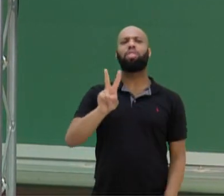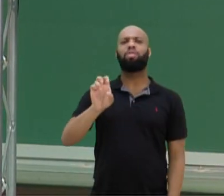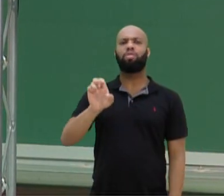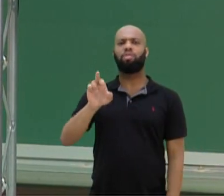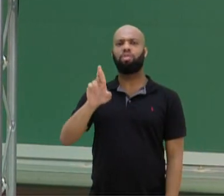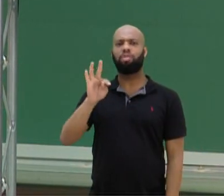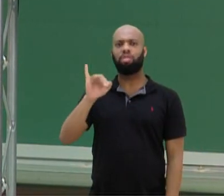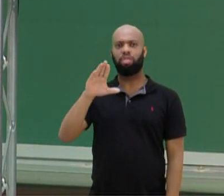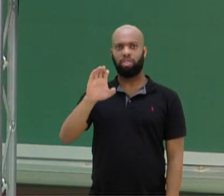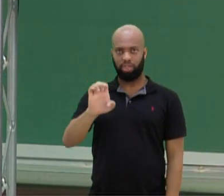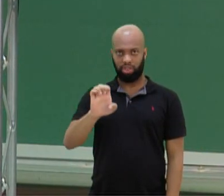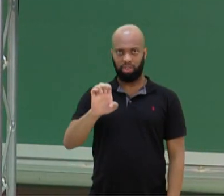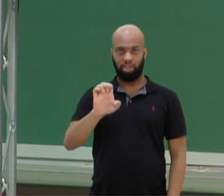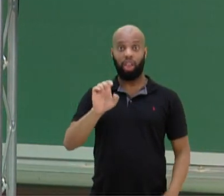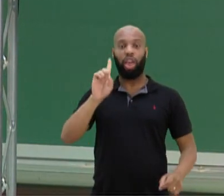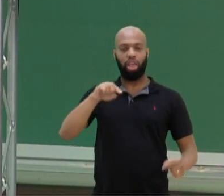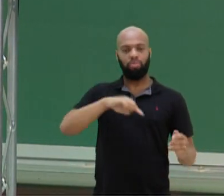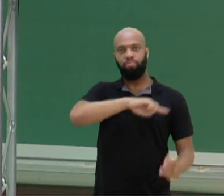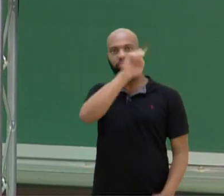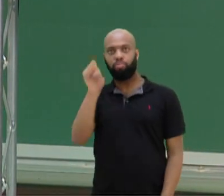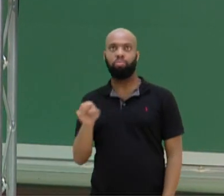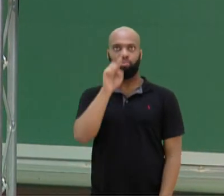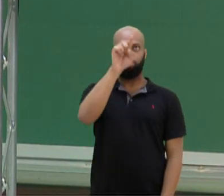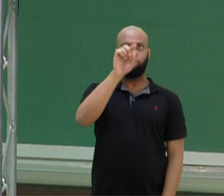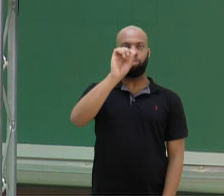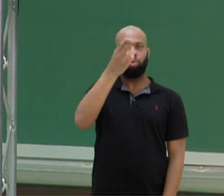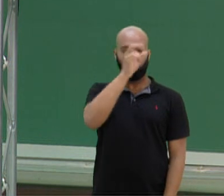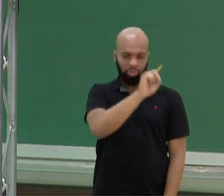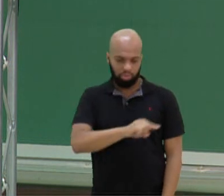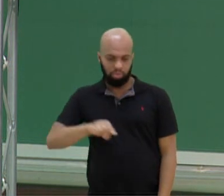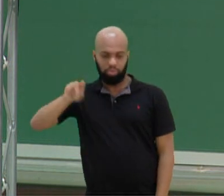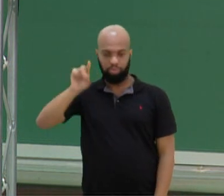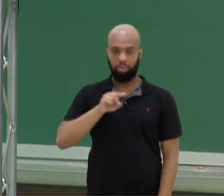do vértice pode ser encontrado pelos coeficientes,